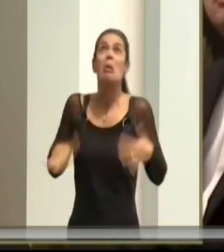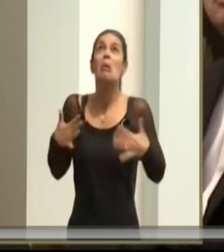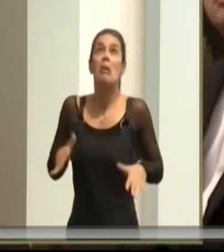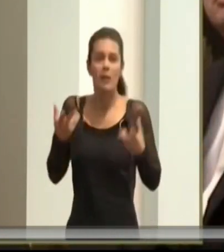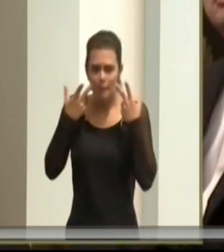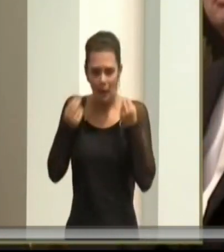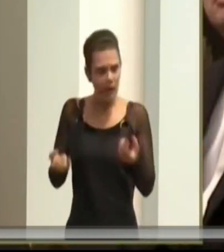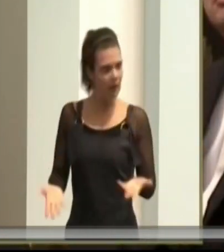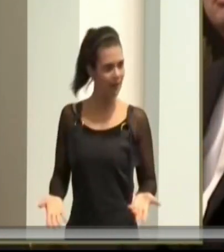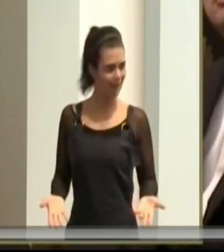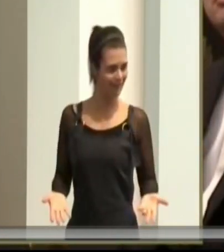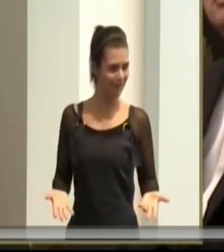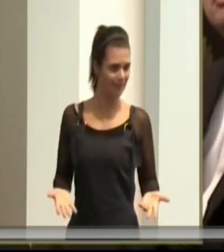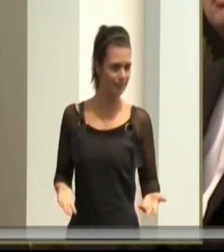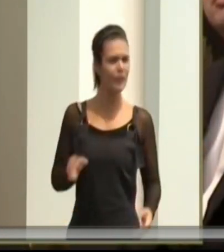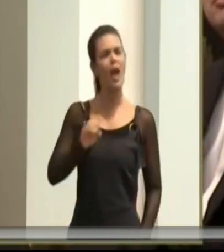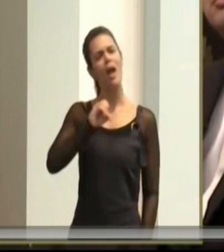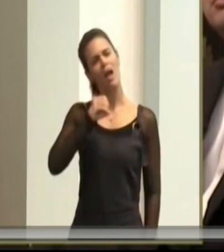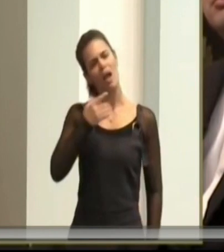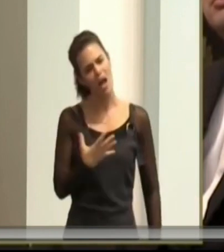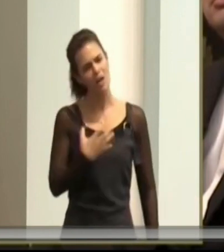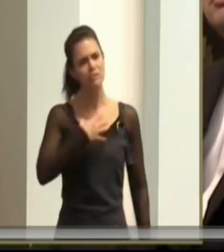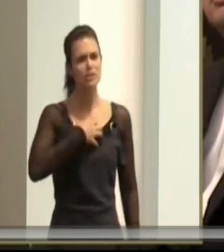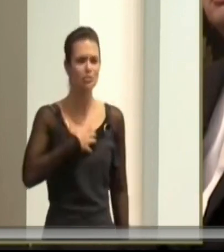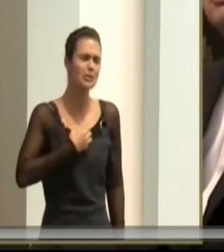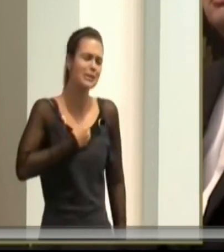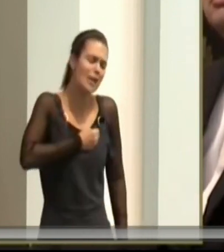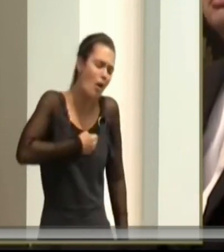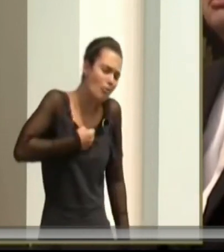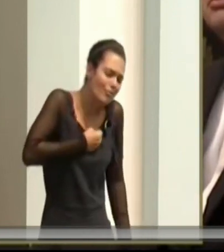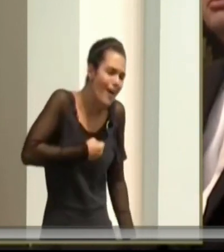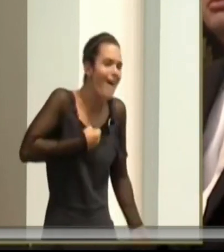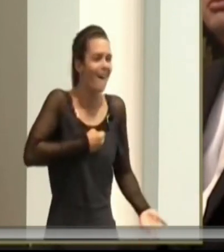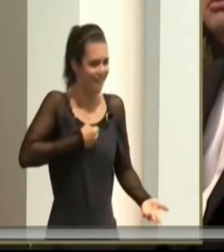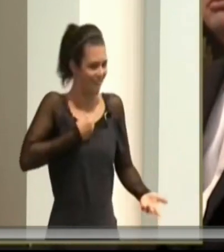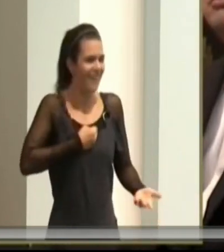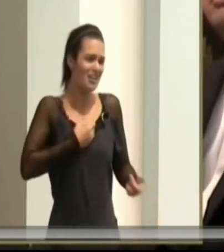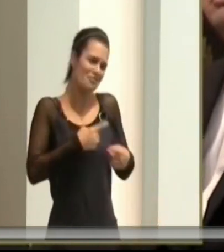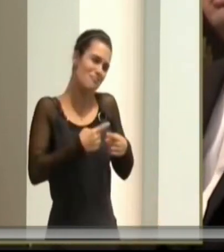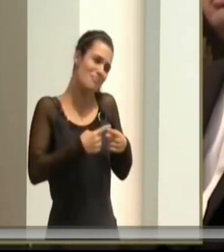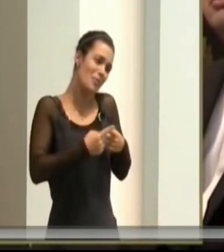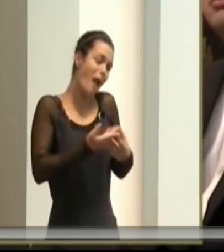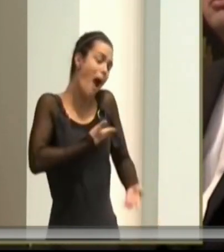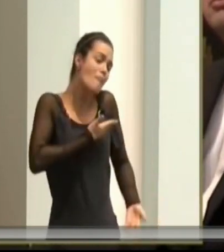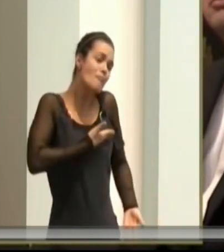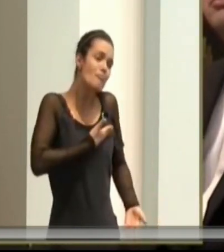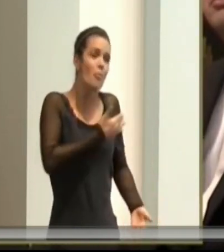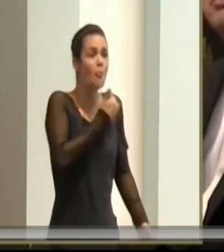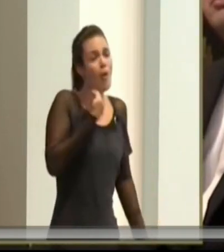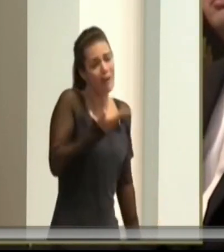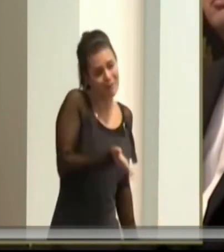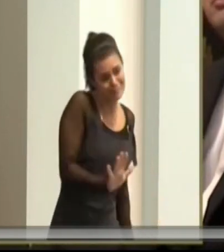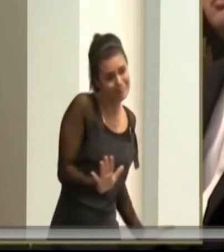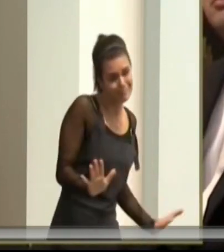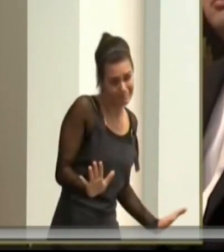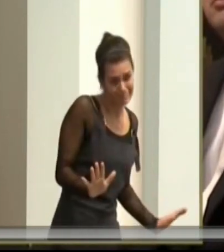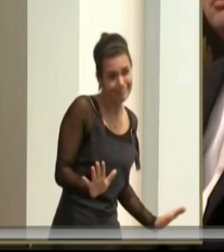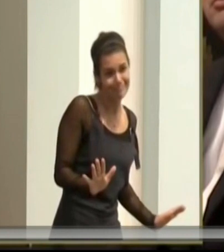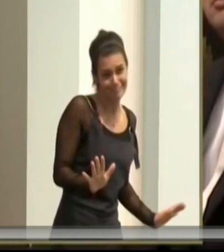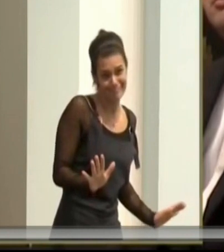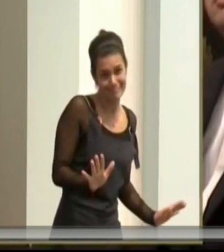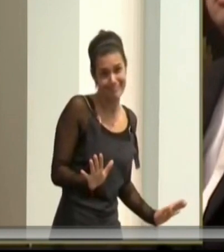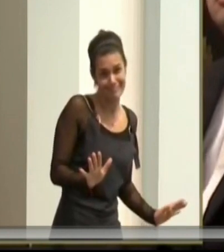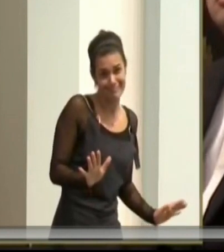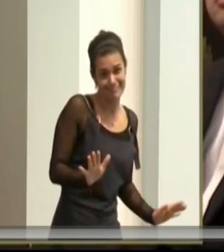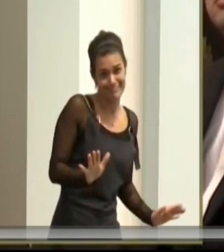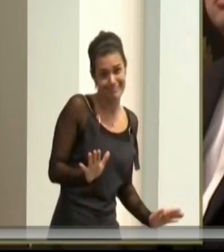Naturalmente que o choro, a dor da separação, naturalmente que o pensamento voltado para ele,